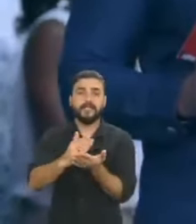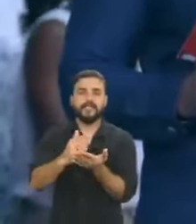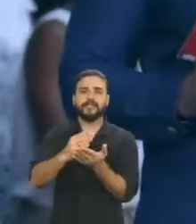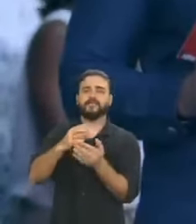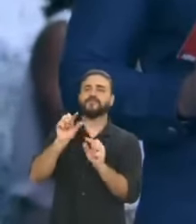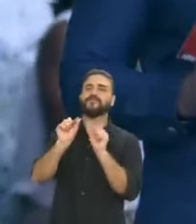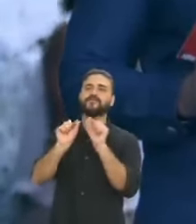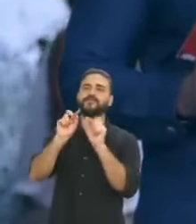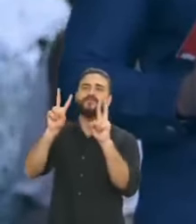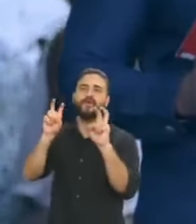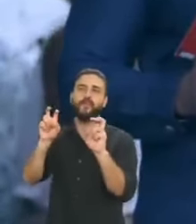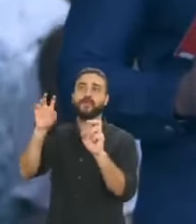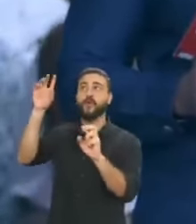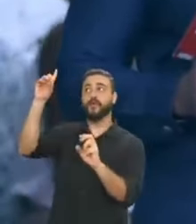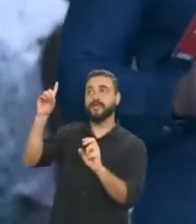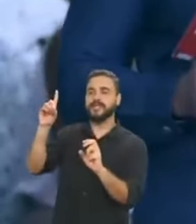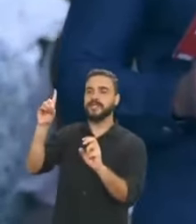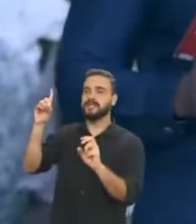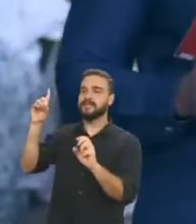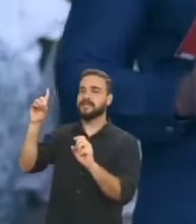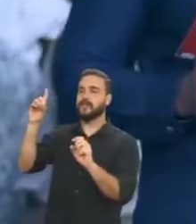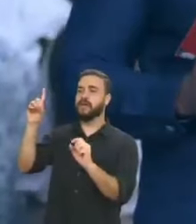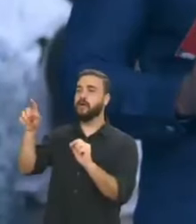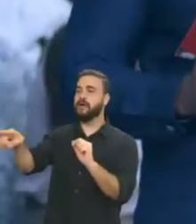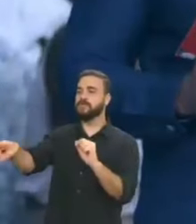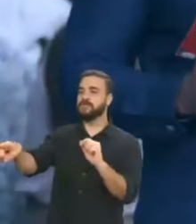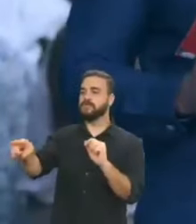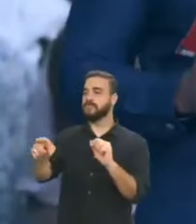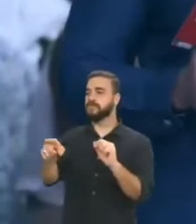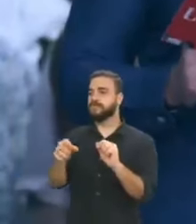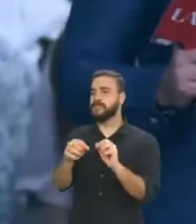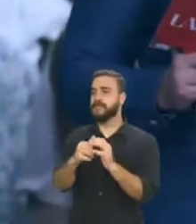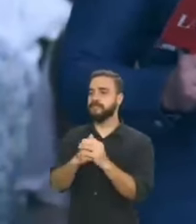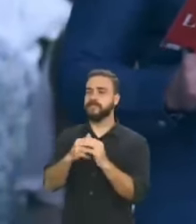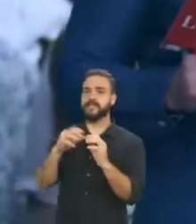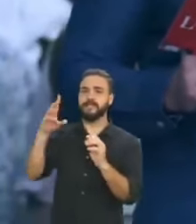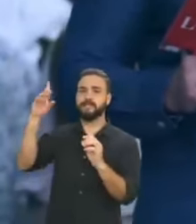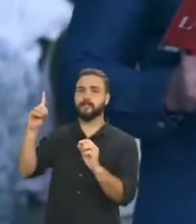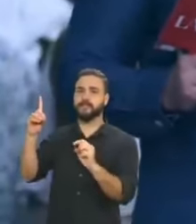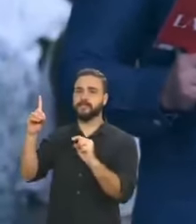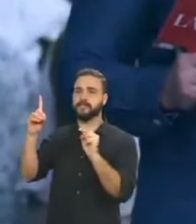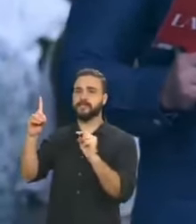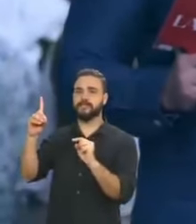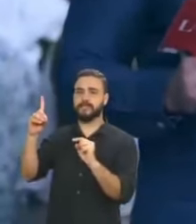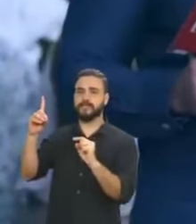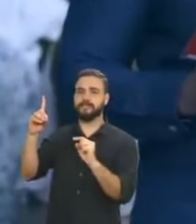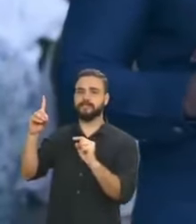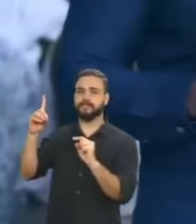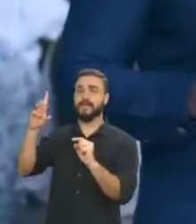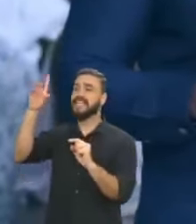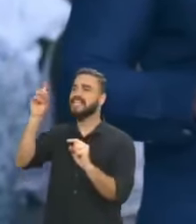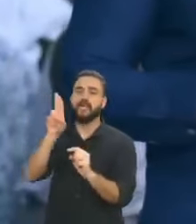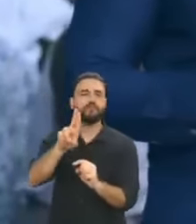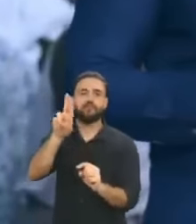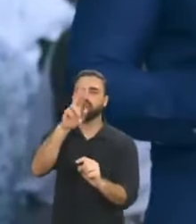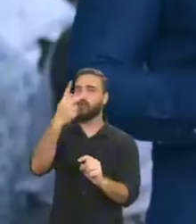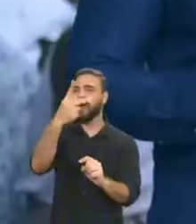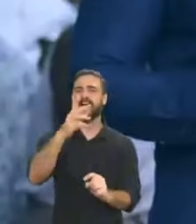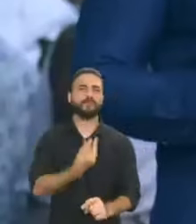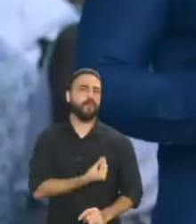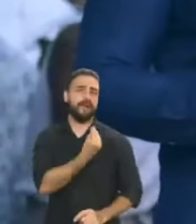a música, né, esse ministério que você tem, para também fazer com que isso fosse um instrumento para